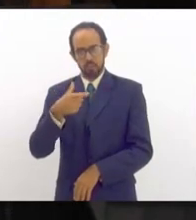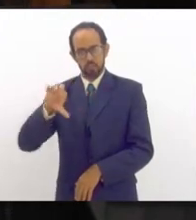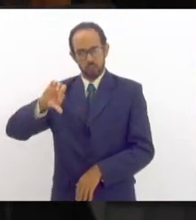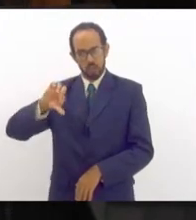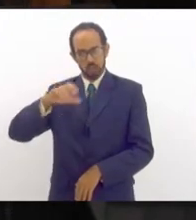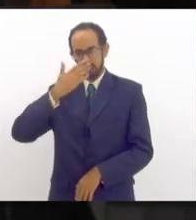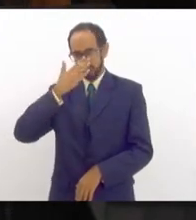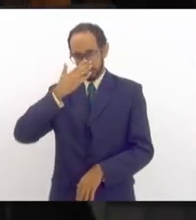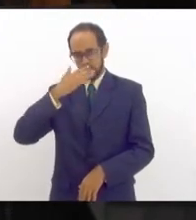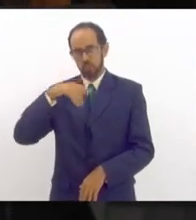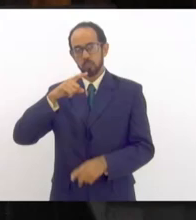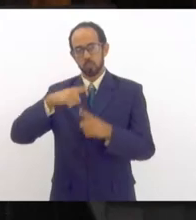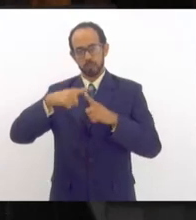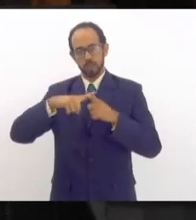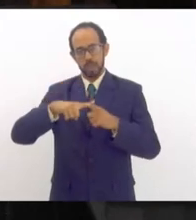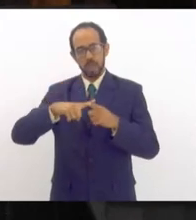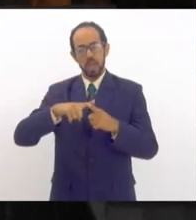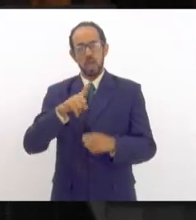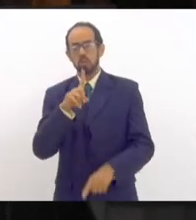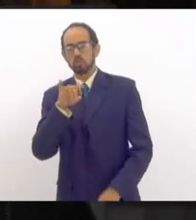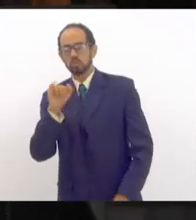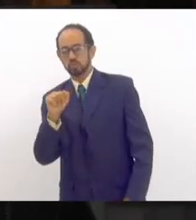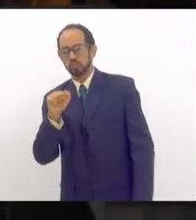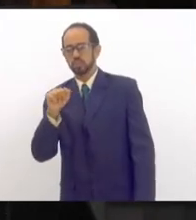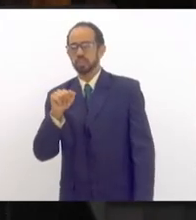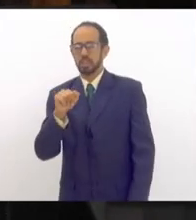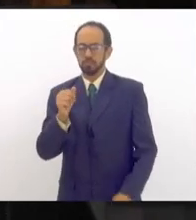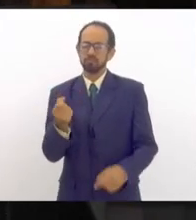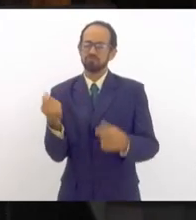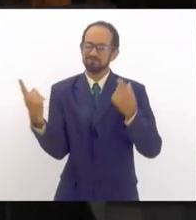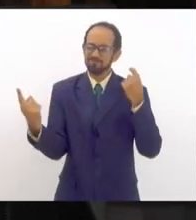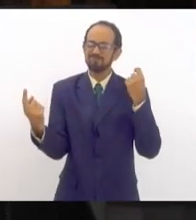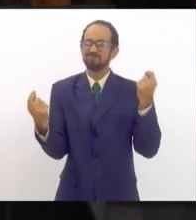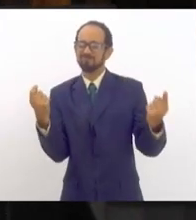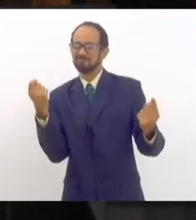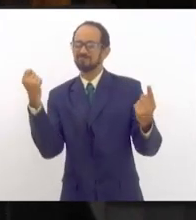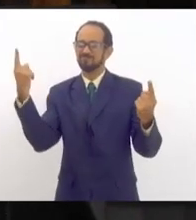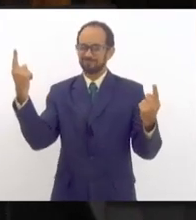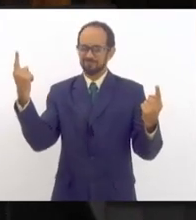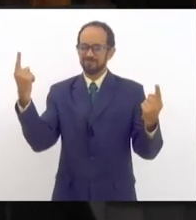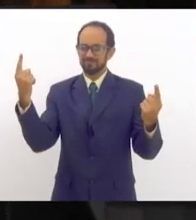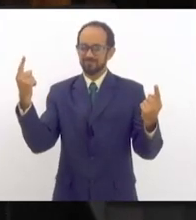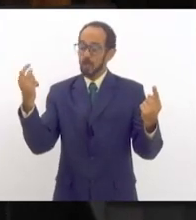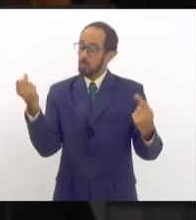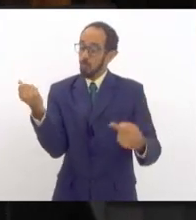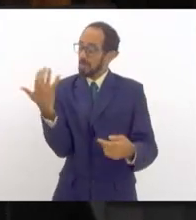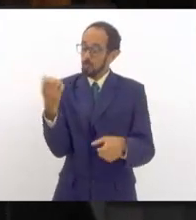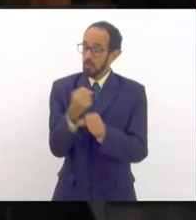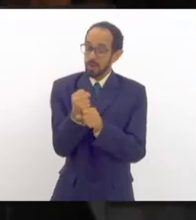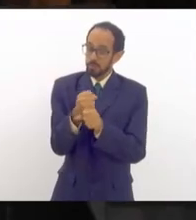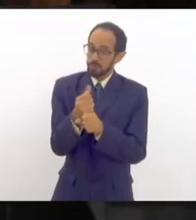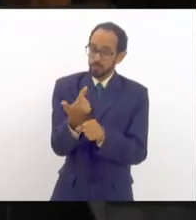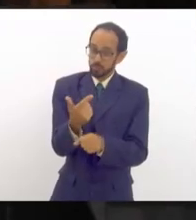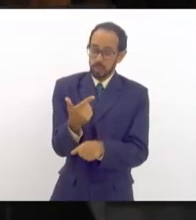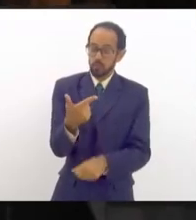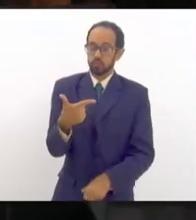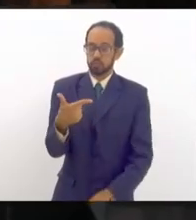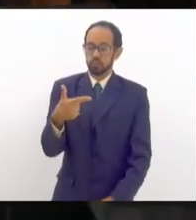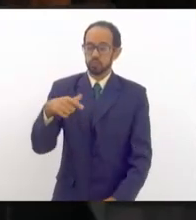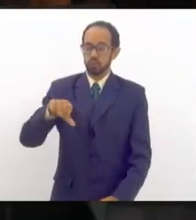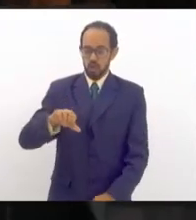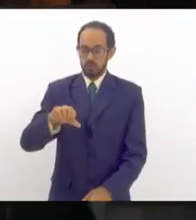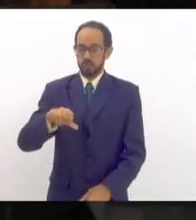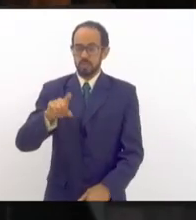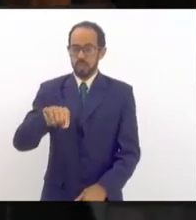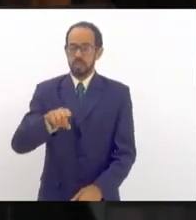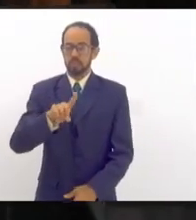Rara por ser uma data Rara dia 29 quando o ano não tem 29 se